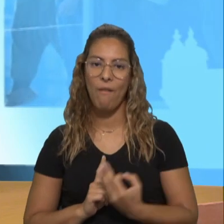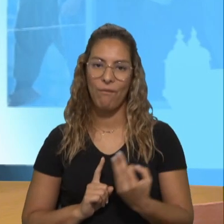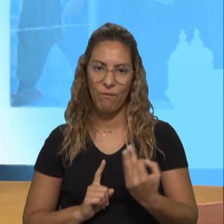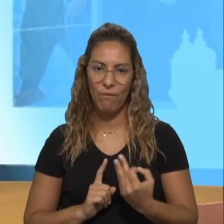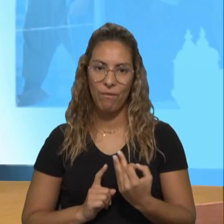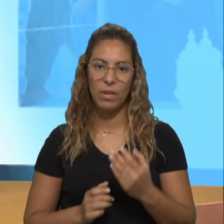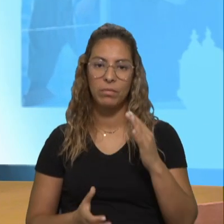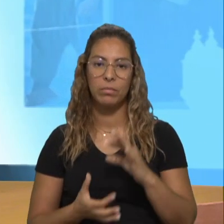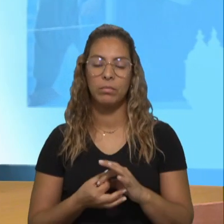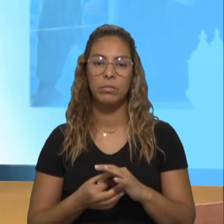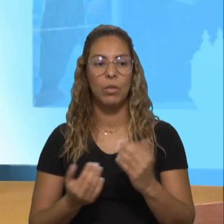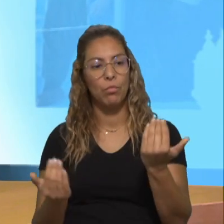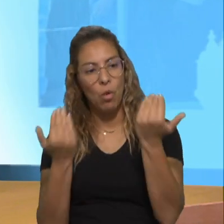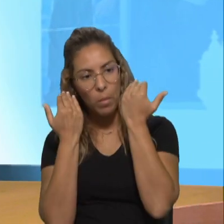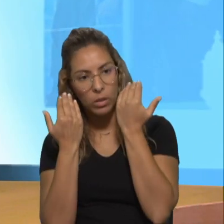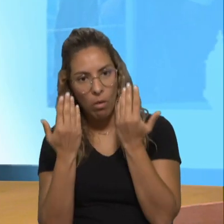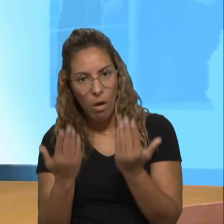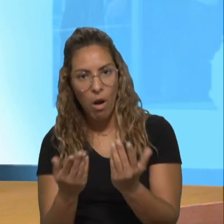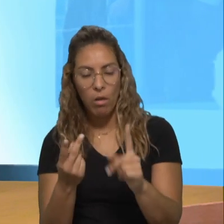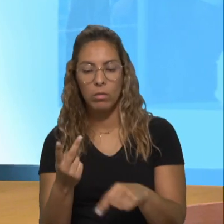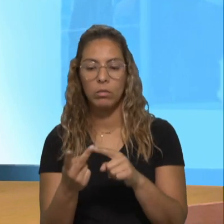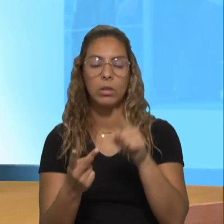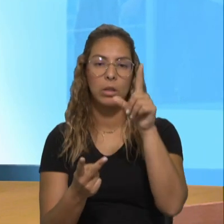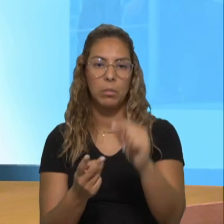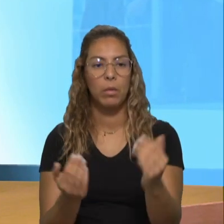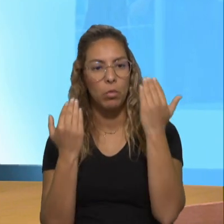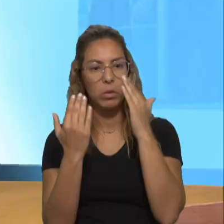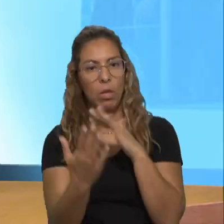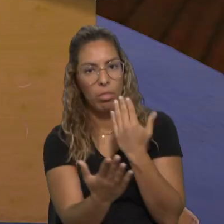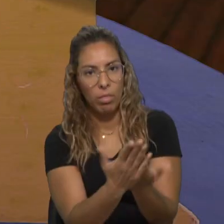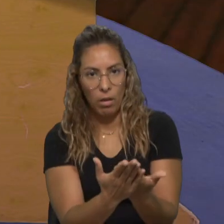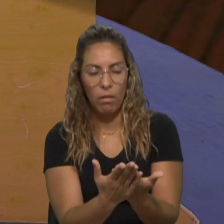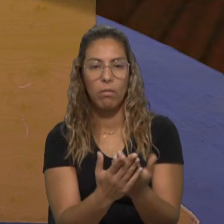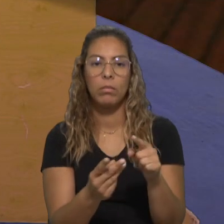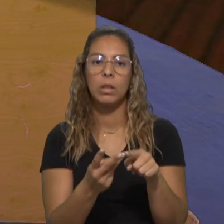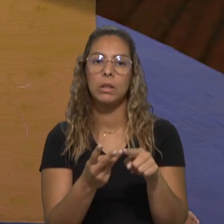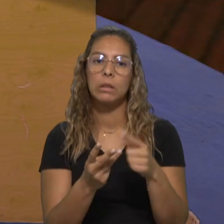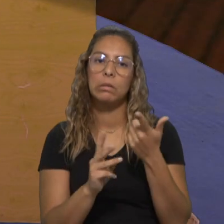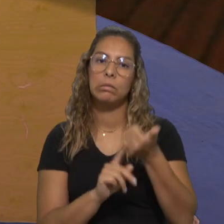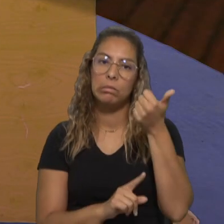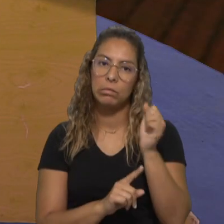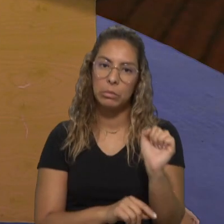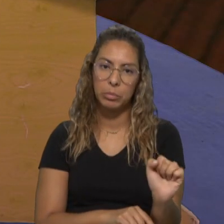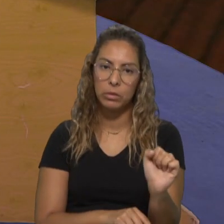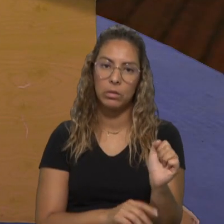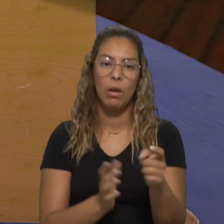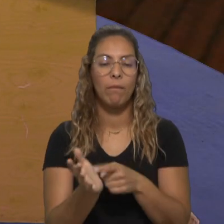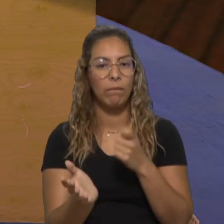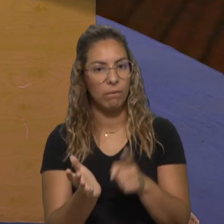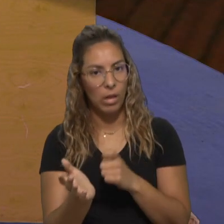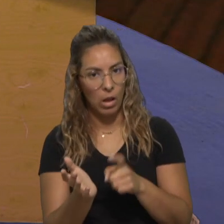o dever de informar e de se informarem para este aspecto de é necessário haver